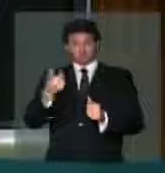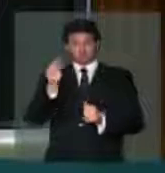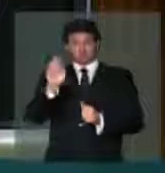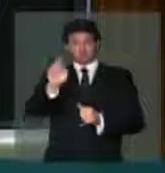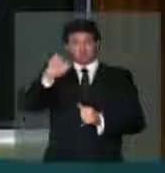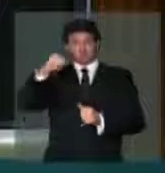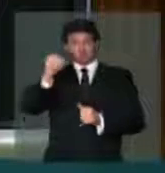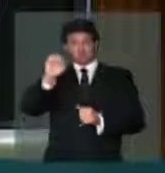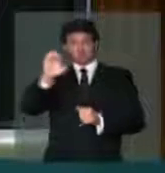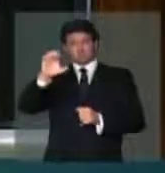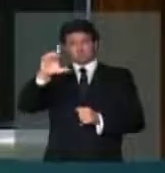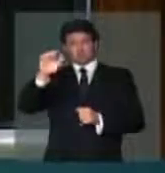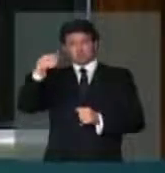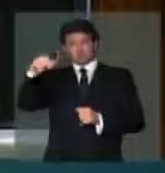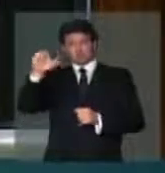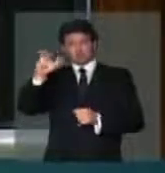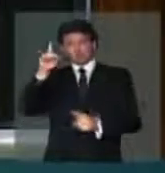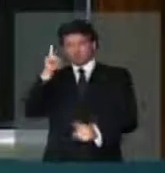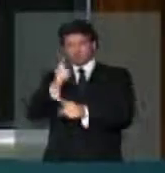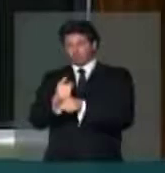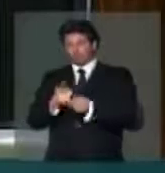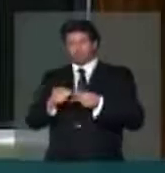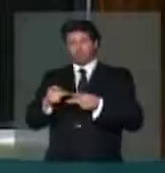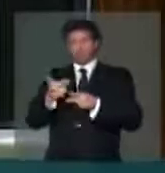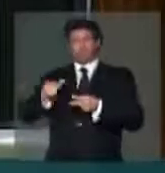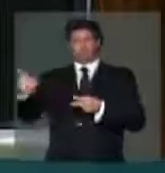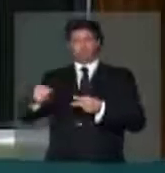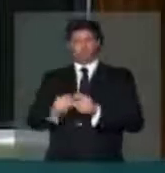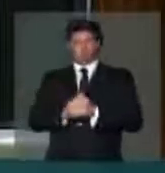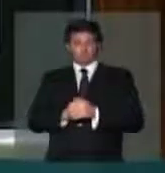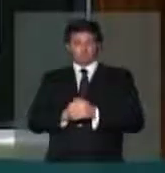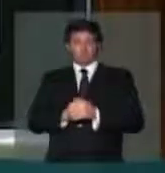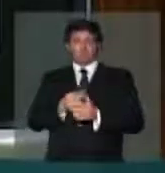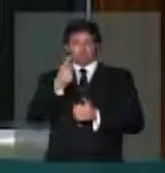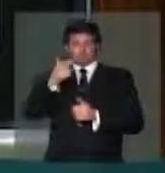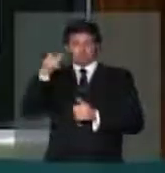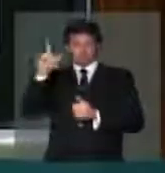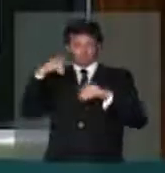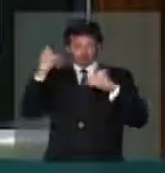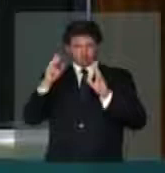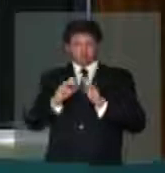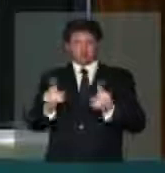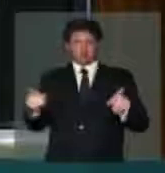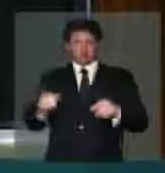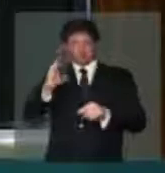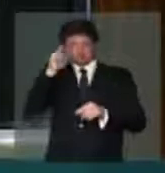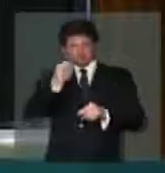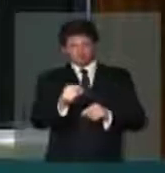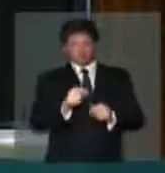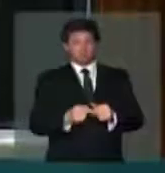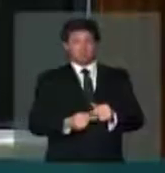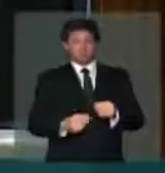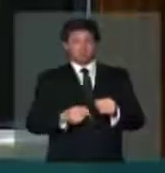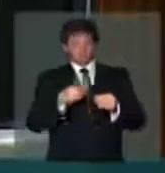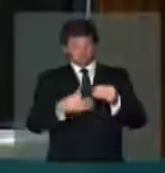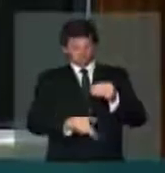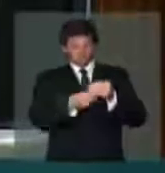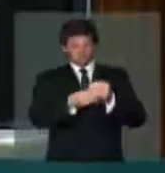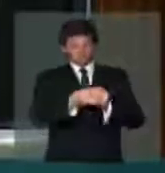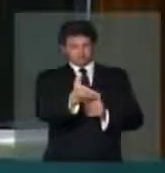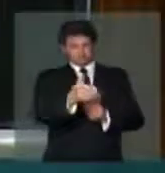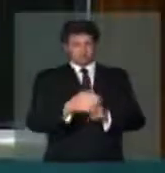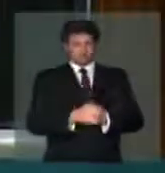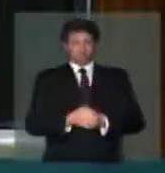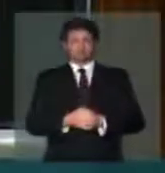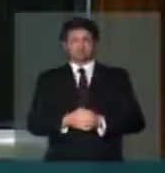José Alencar, encontraram outro projeto que logo mais eu falarei sobre ele, mas Vossa Excelência tem a palavra para o aparte.